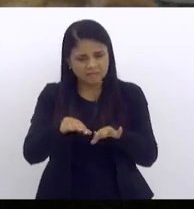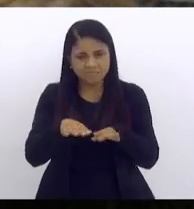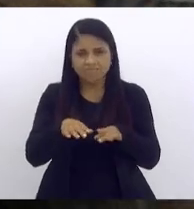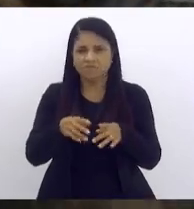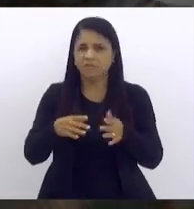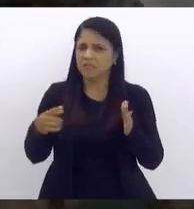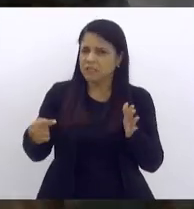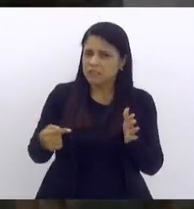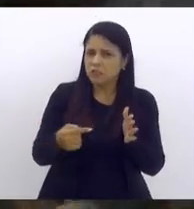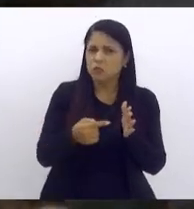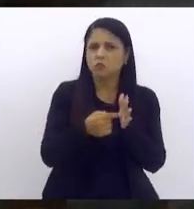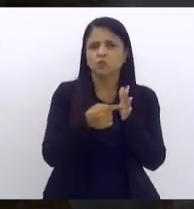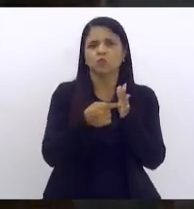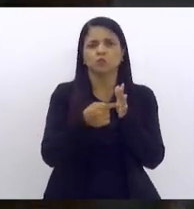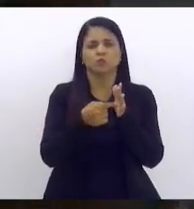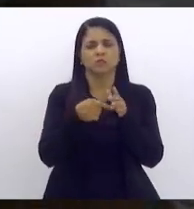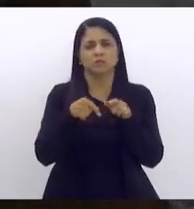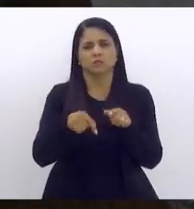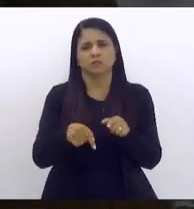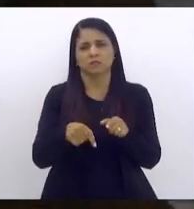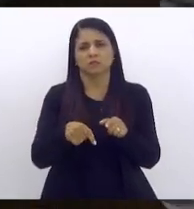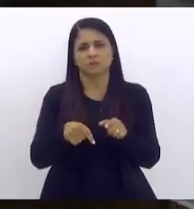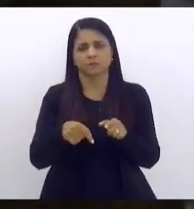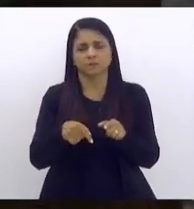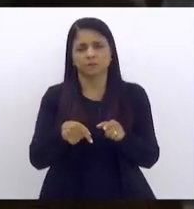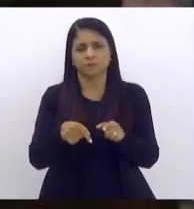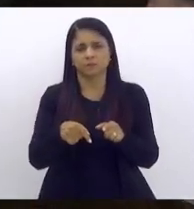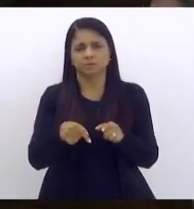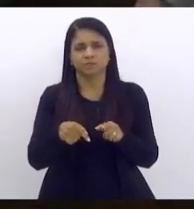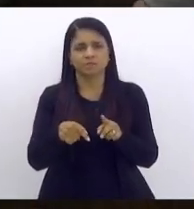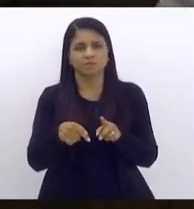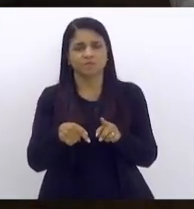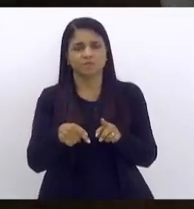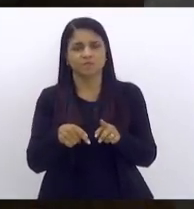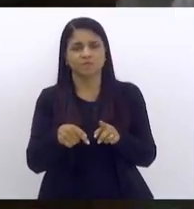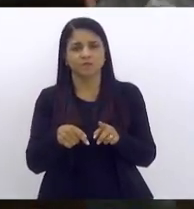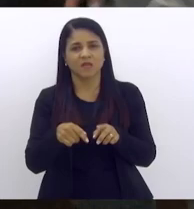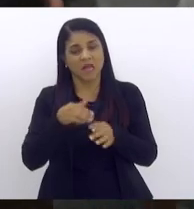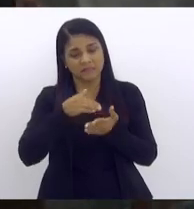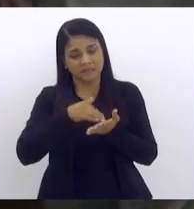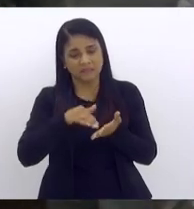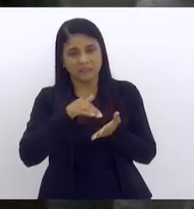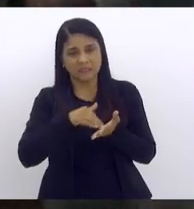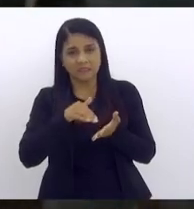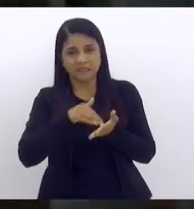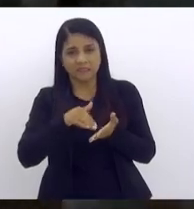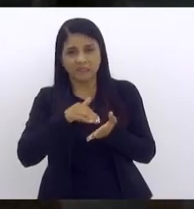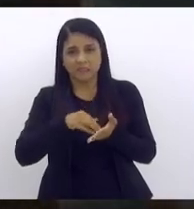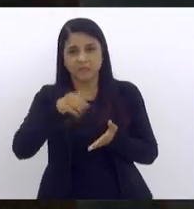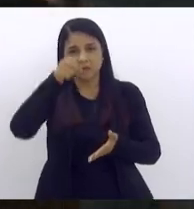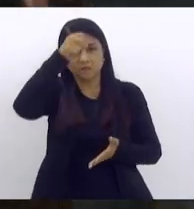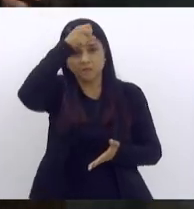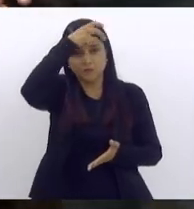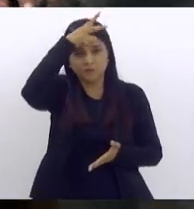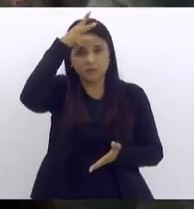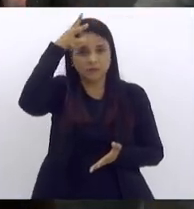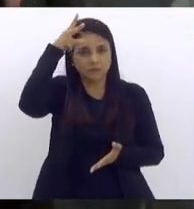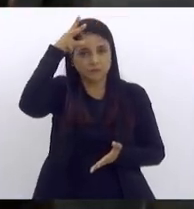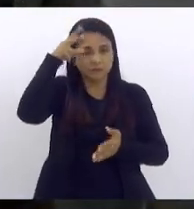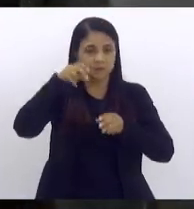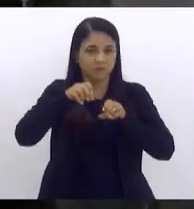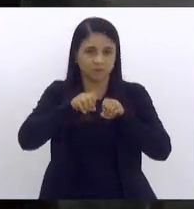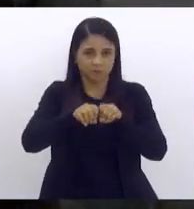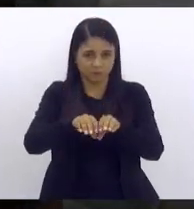denúncias, sobretudo no que diz respeito à Secretaria Municipal de